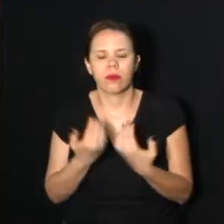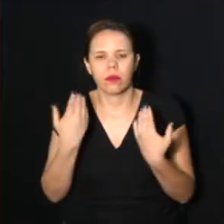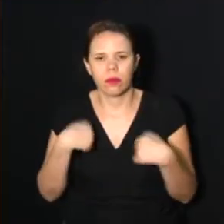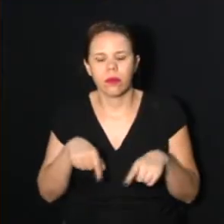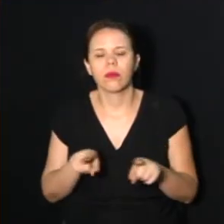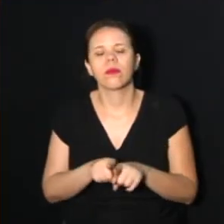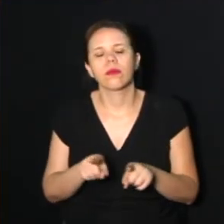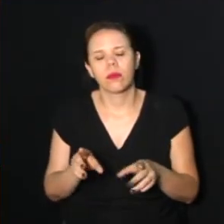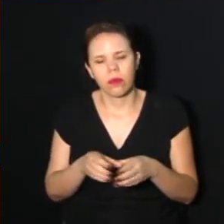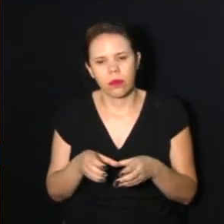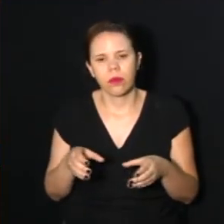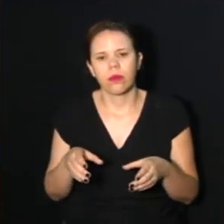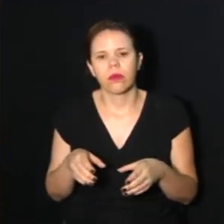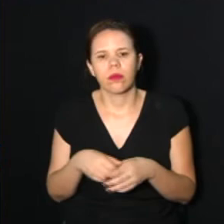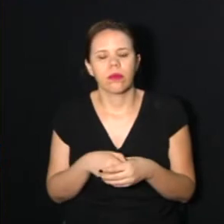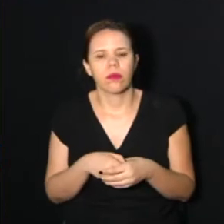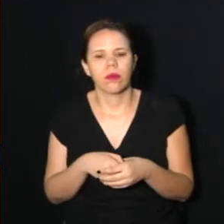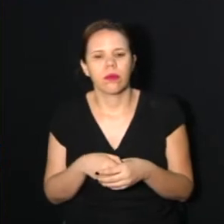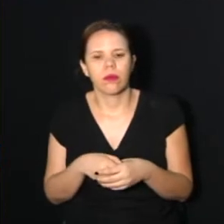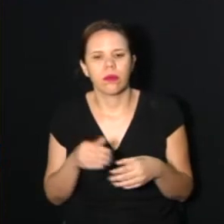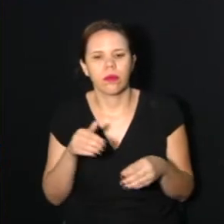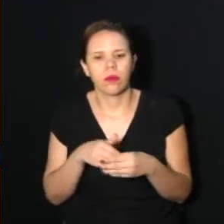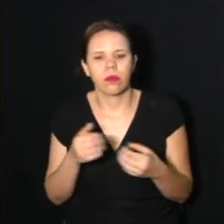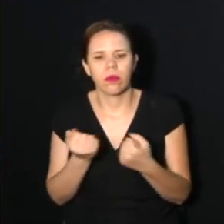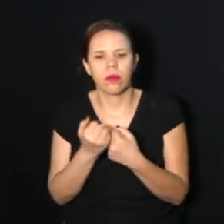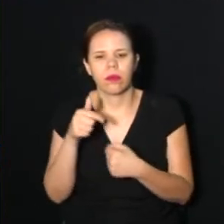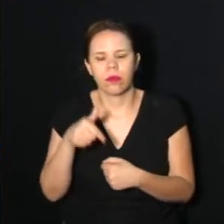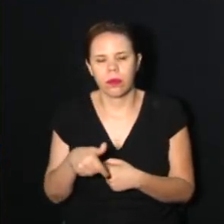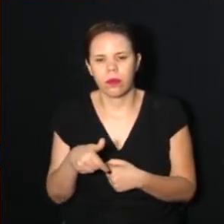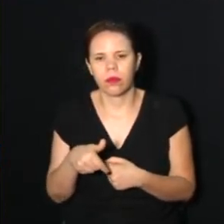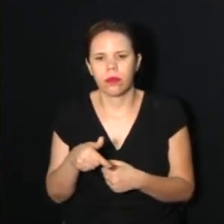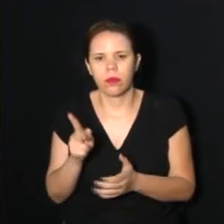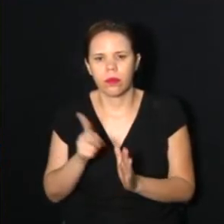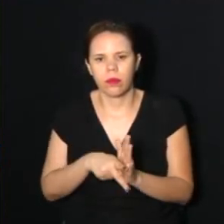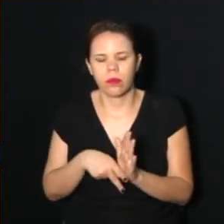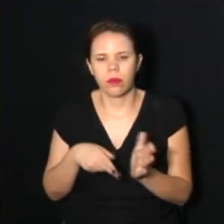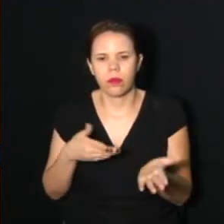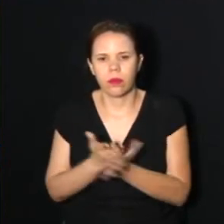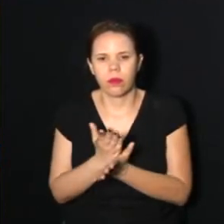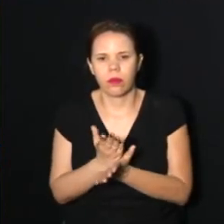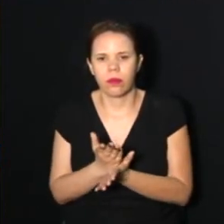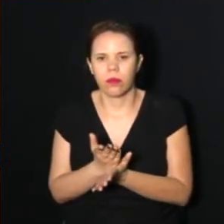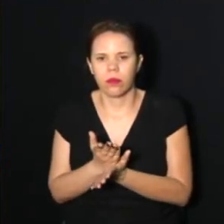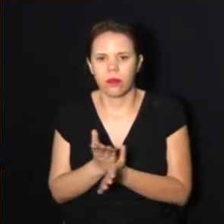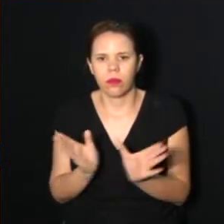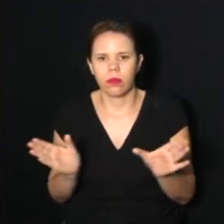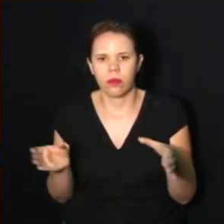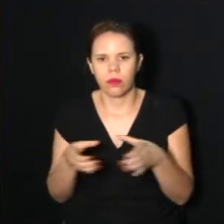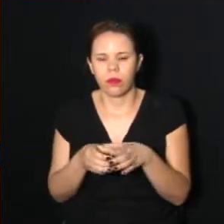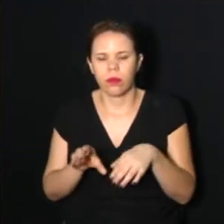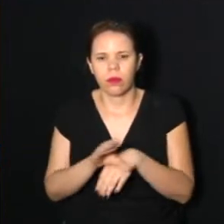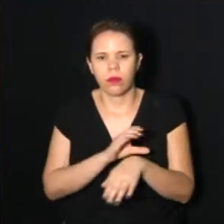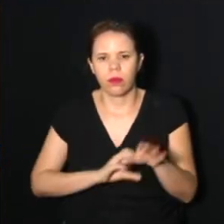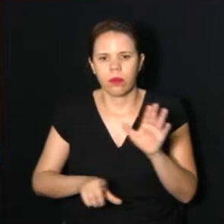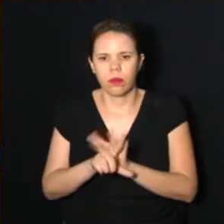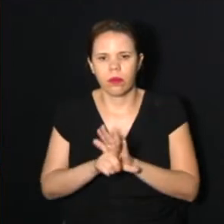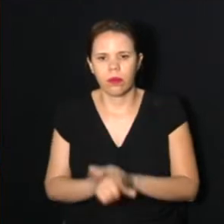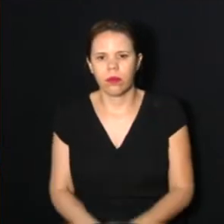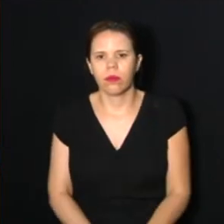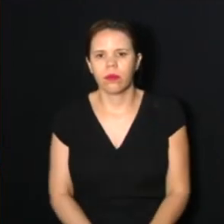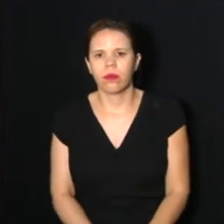membro da comissão também, voto favorável. Com 7 votos favoráveis, o projeto está aprovado pela Comissão de Constituição e Legalidade.